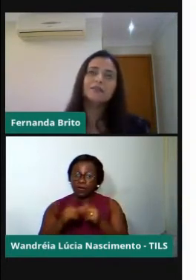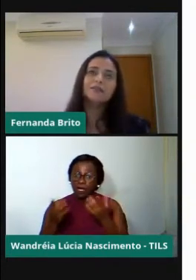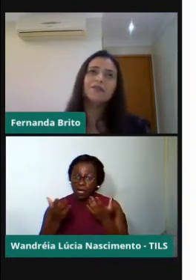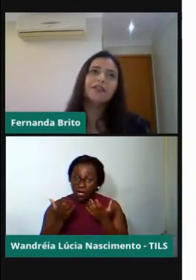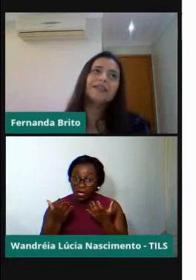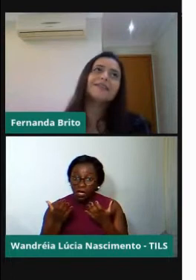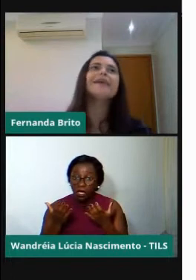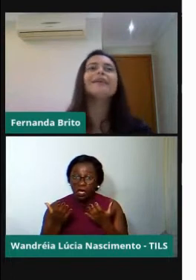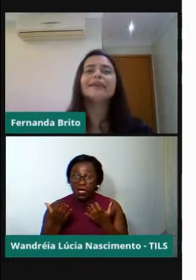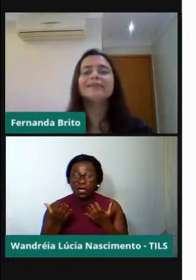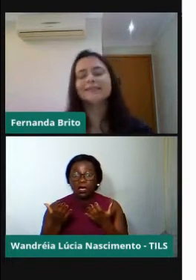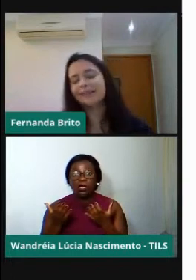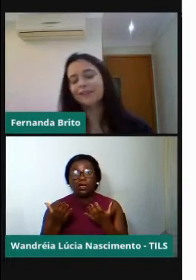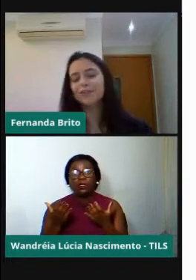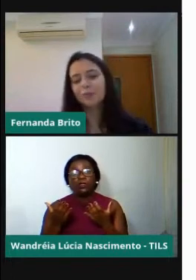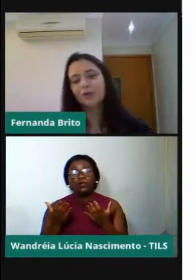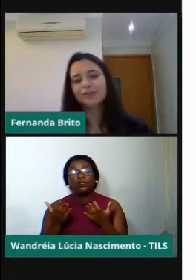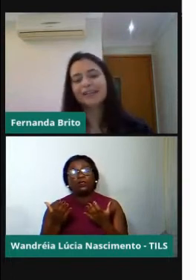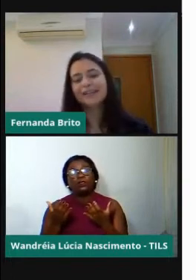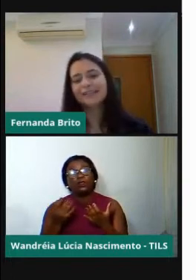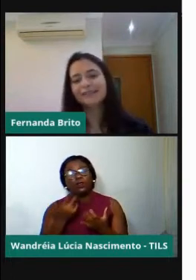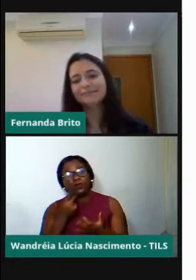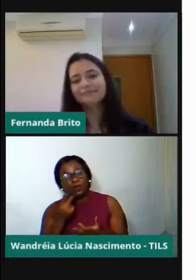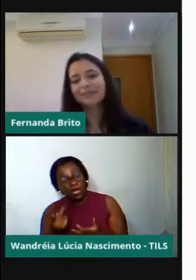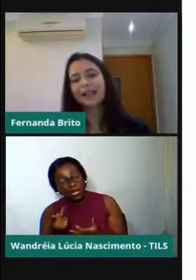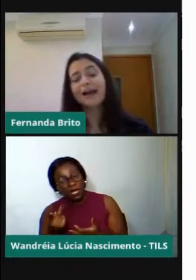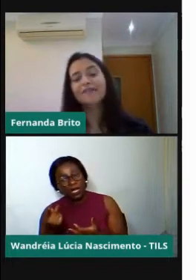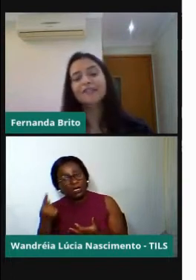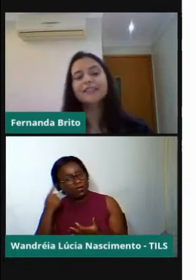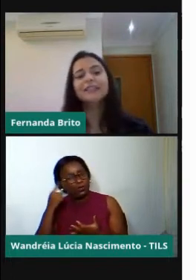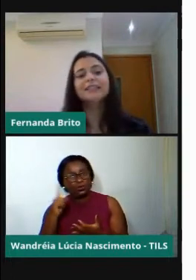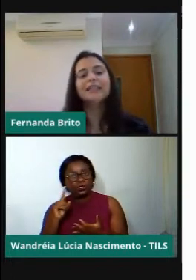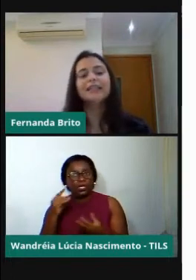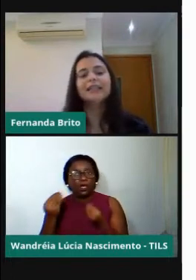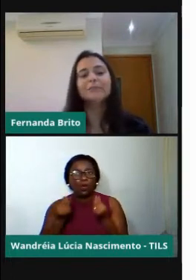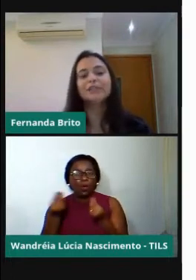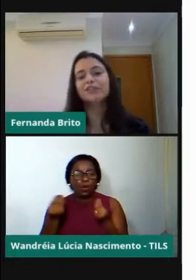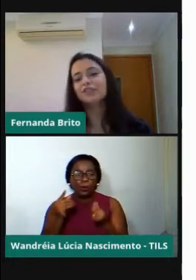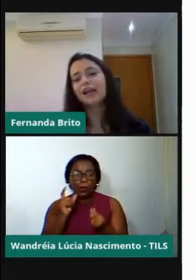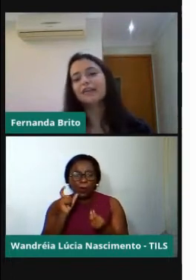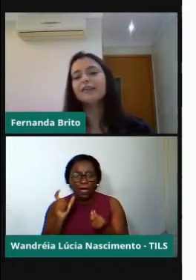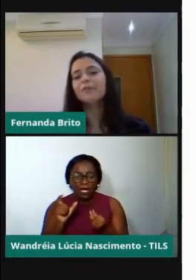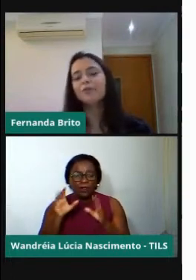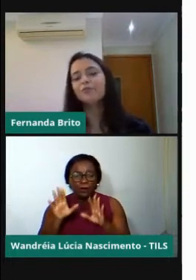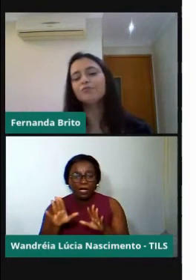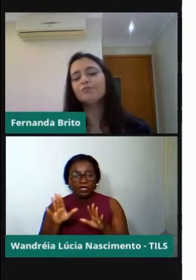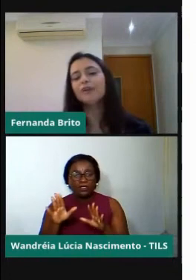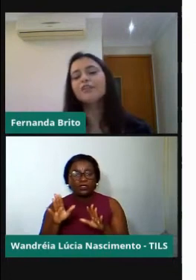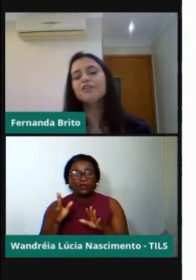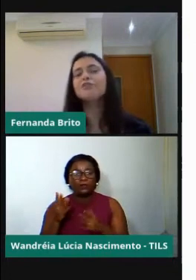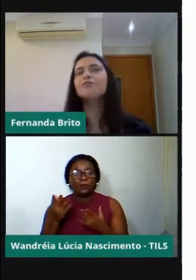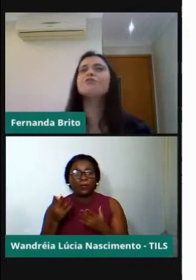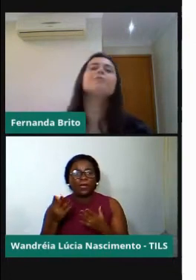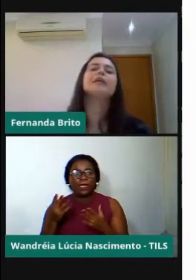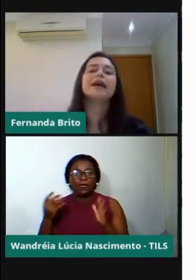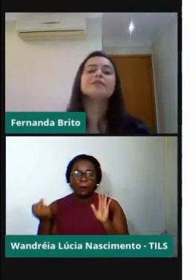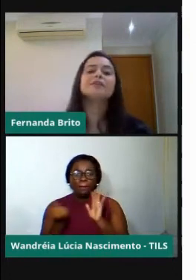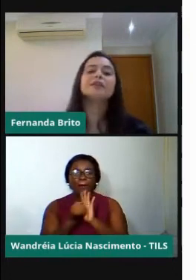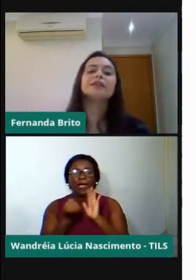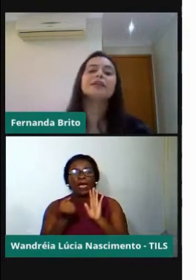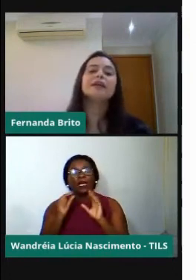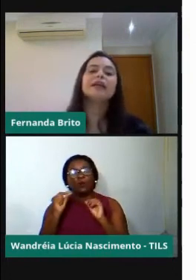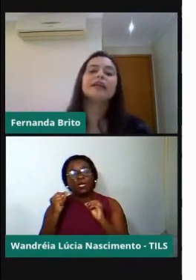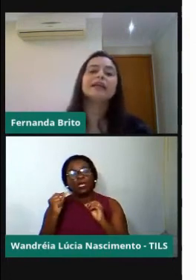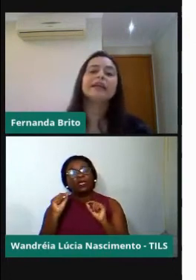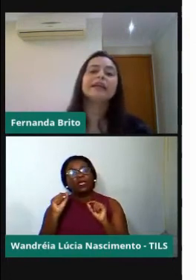de oferecer, né, se é que a gente pode usar essa palavra, né, mas deixar aqui como um registro de